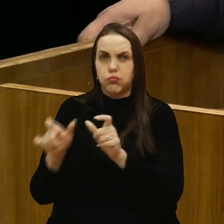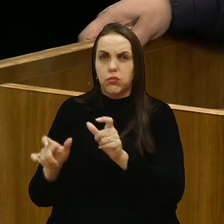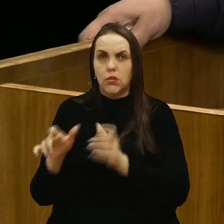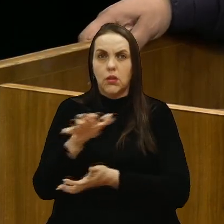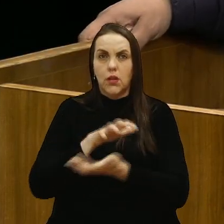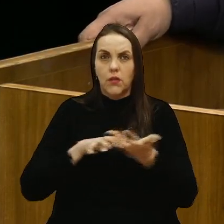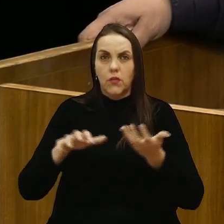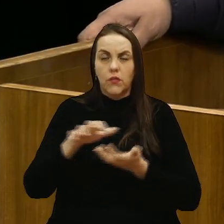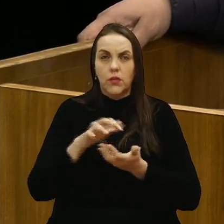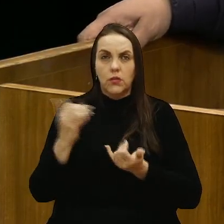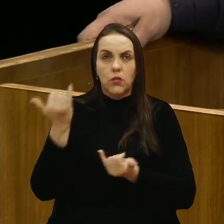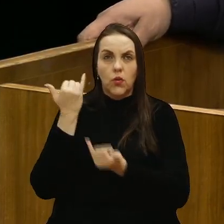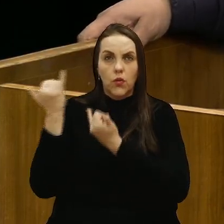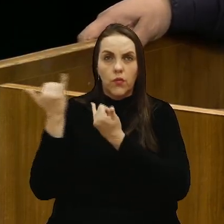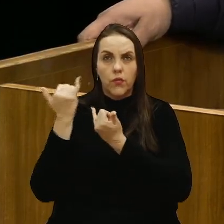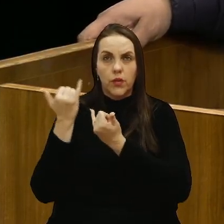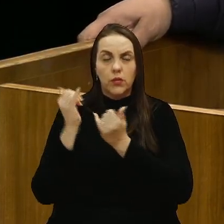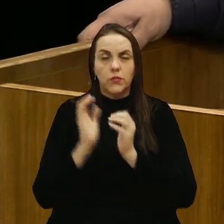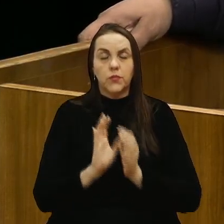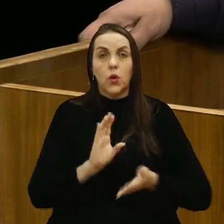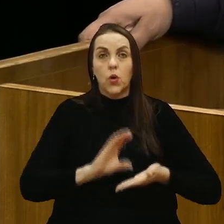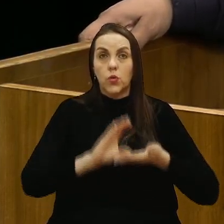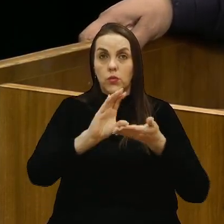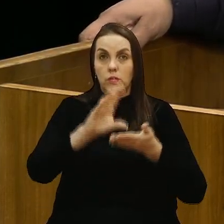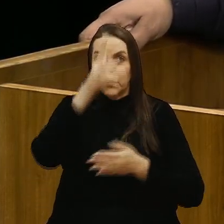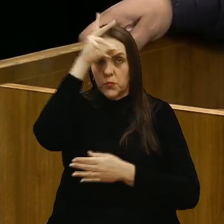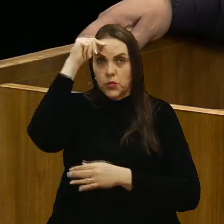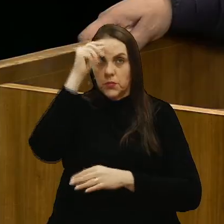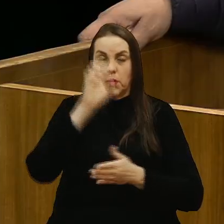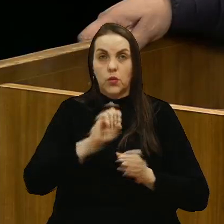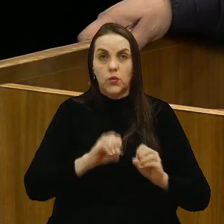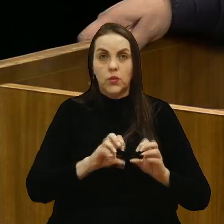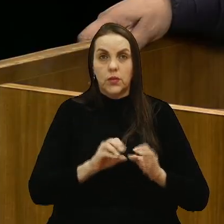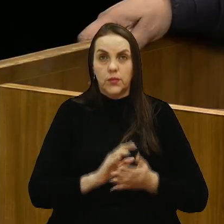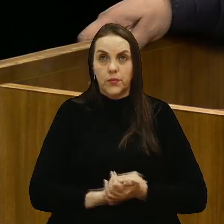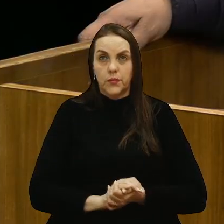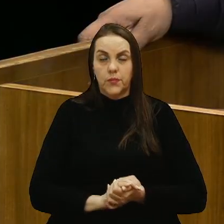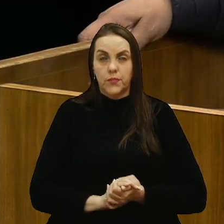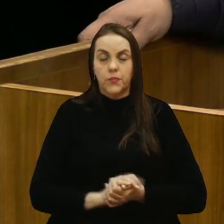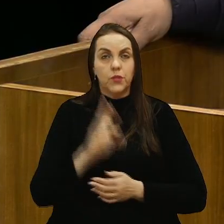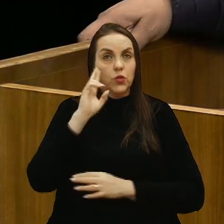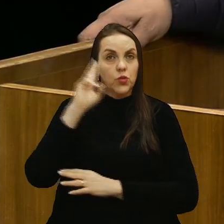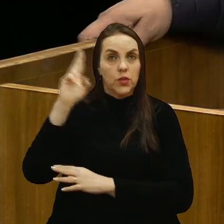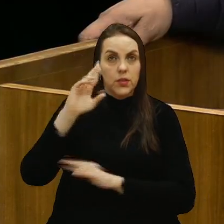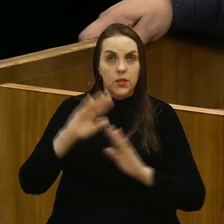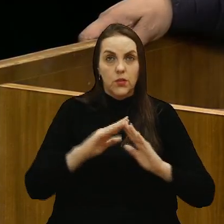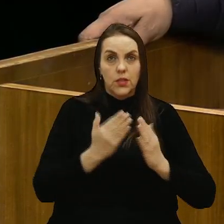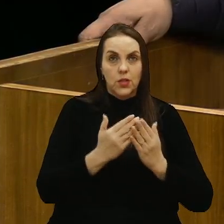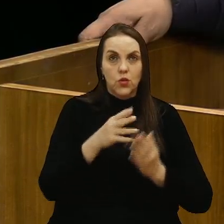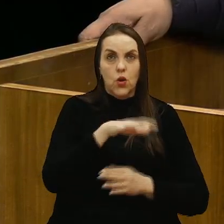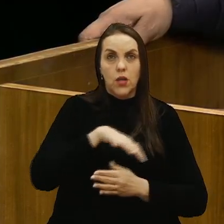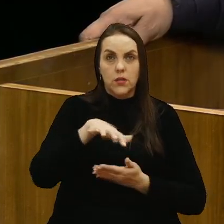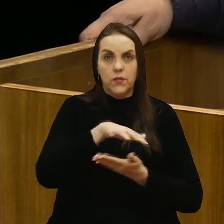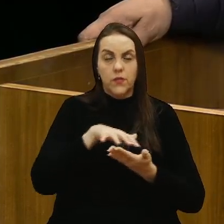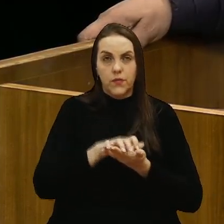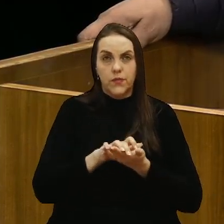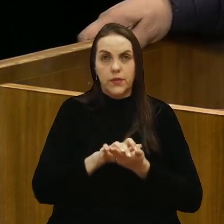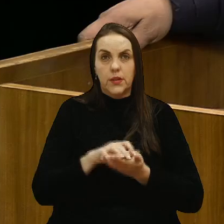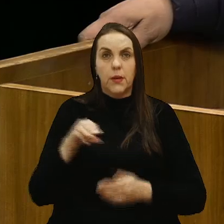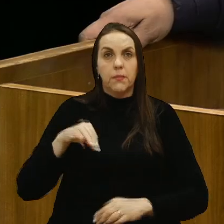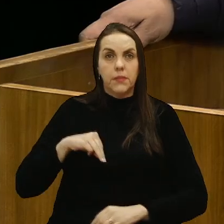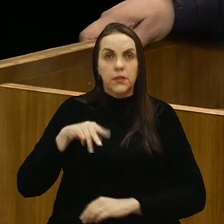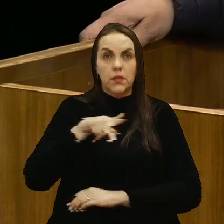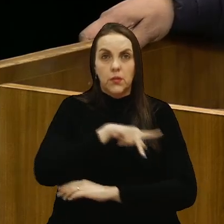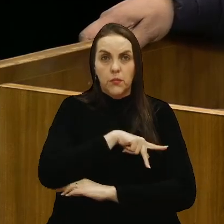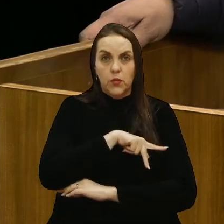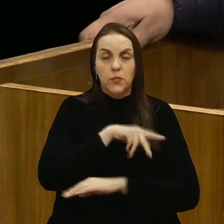sejam ouvidos. Conselho Municipal de Educação, direção das escolas envolvidas, Ministério Público,